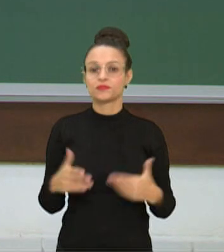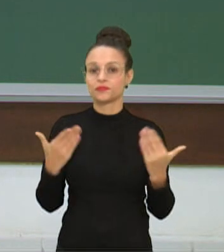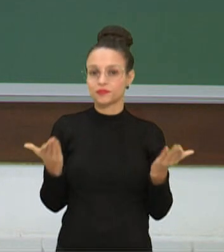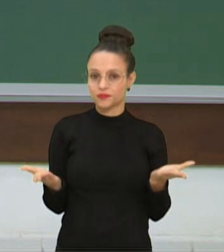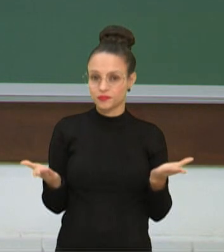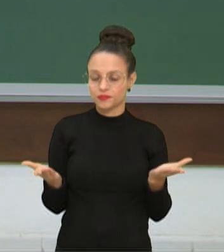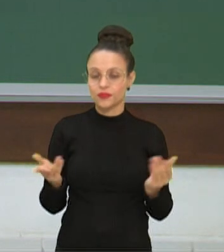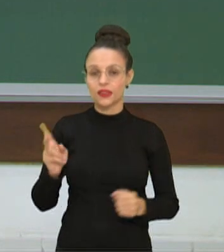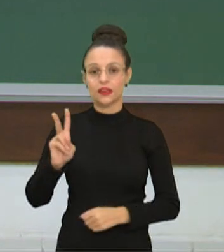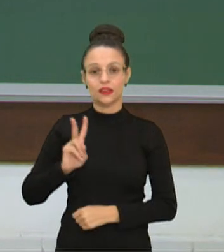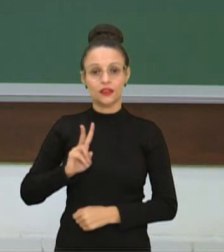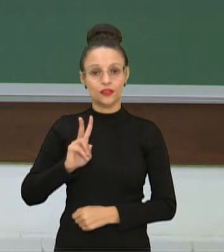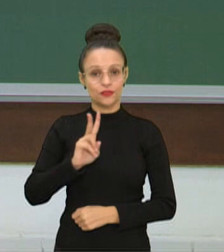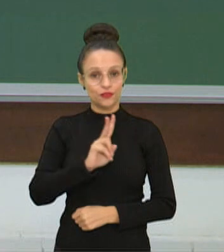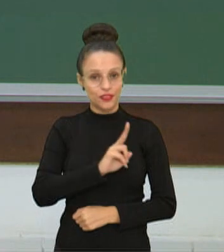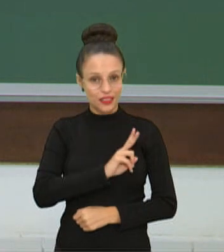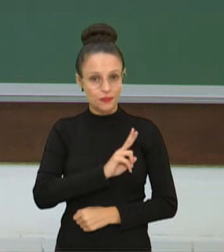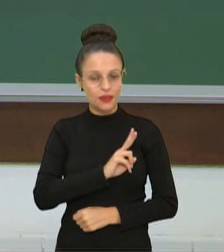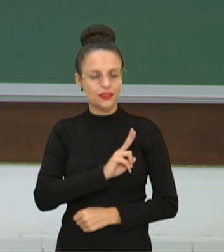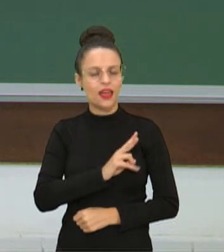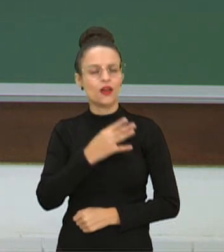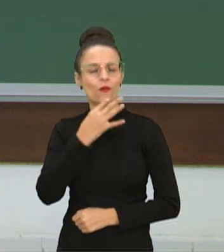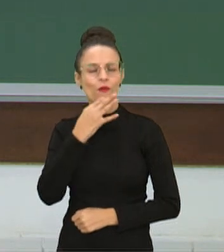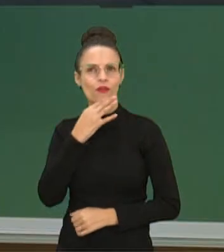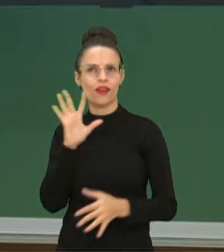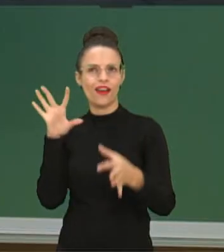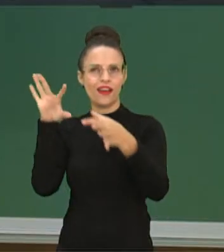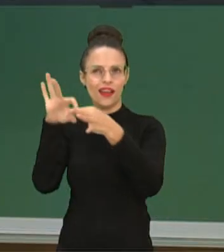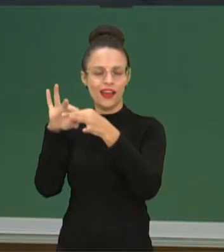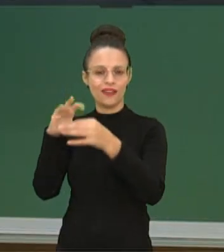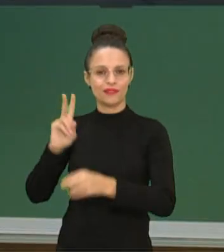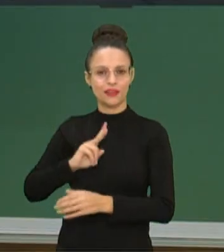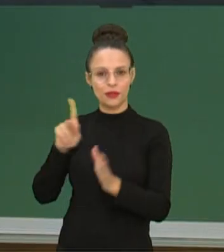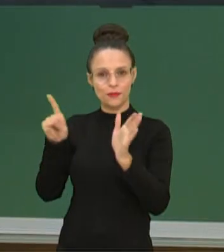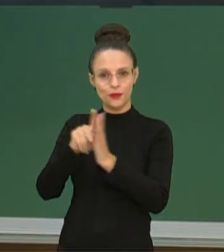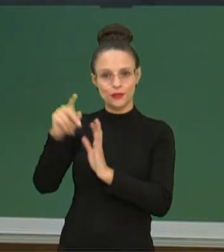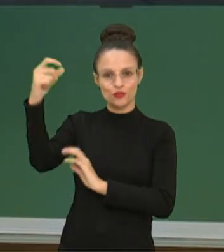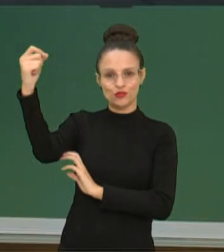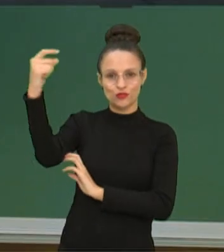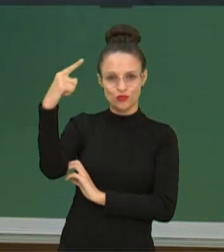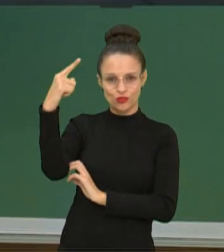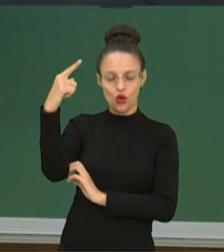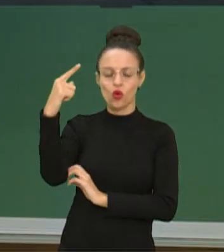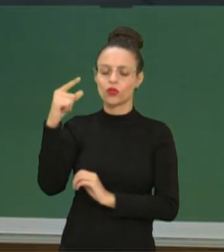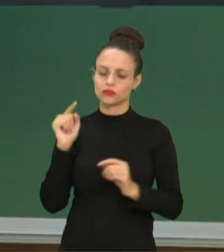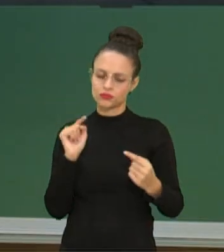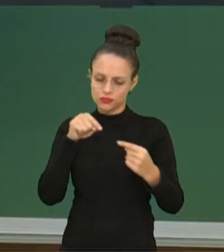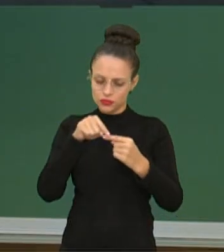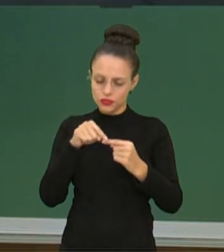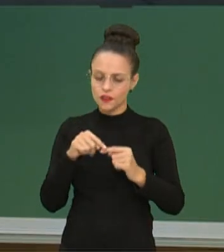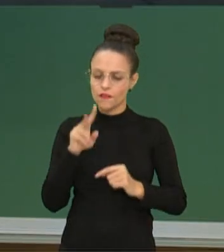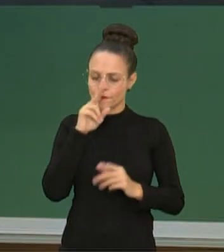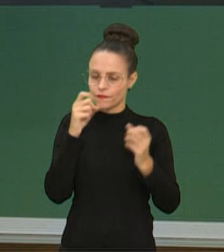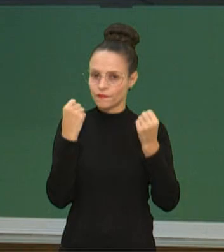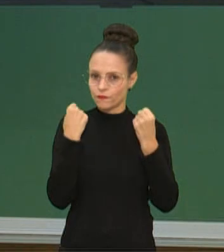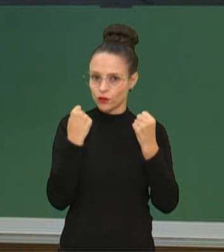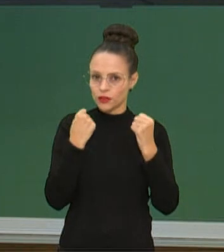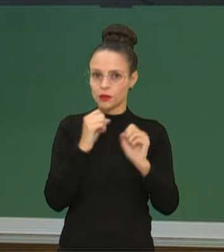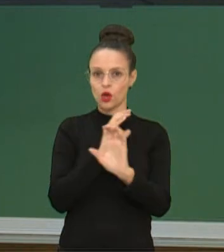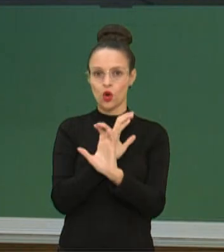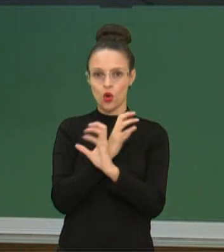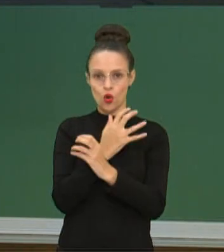Então, a vitamina chamada, né, conhecida como vitamina do sol, que tem a ver com o fortalecimento dos nossos ossos, é a